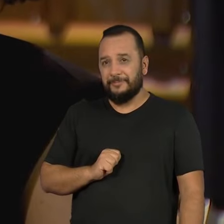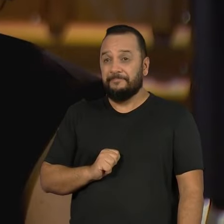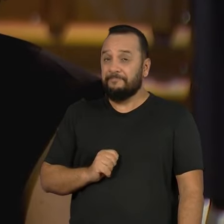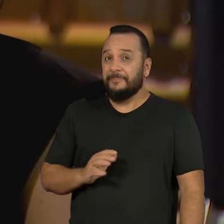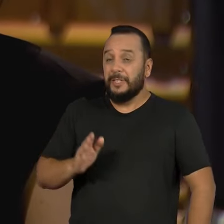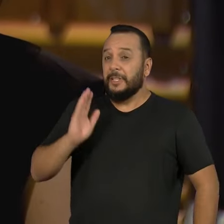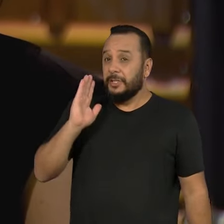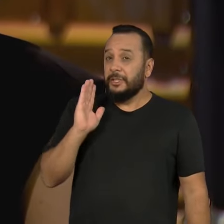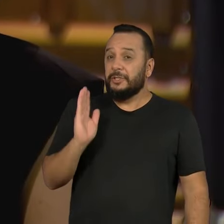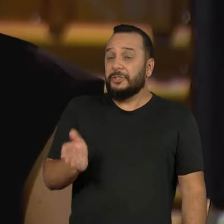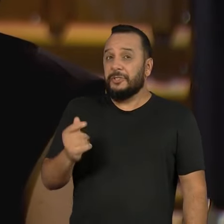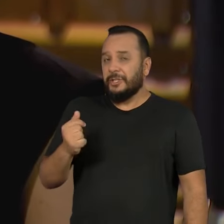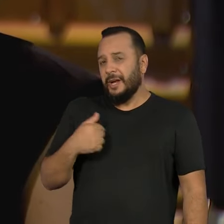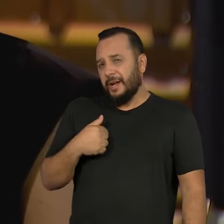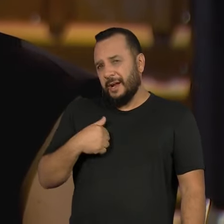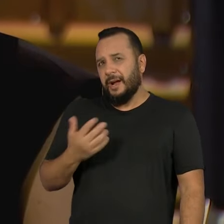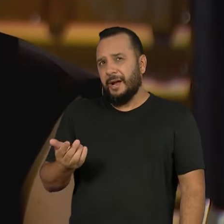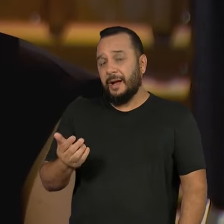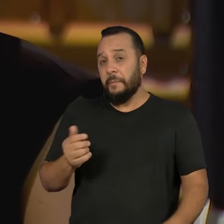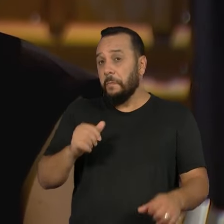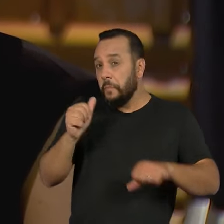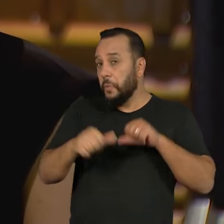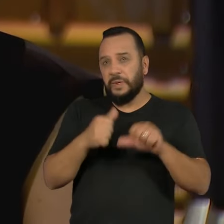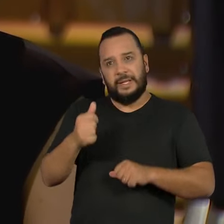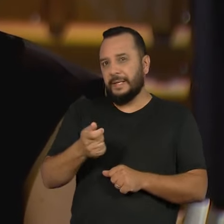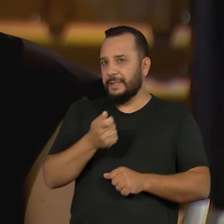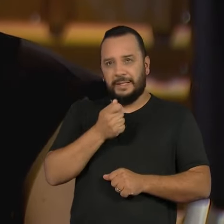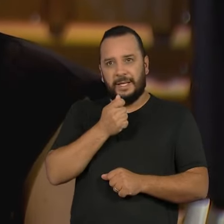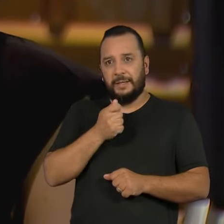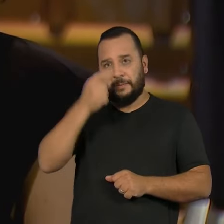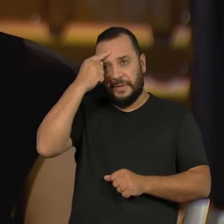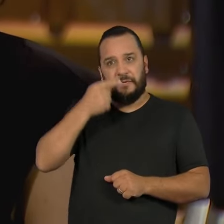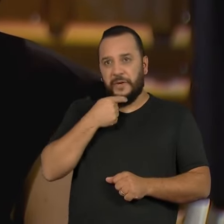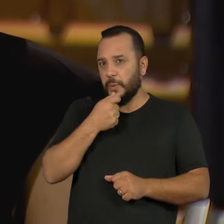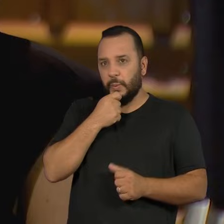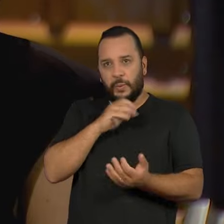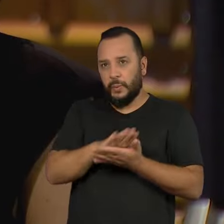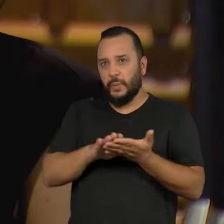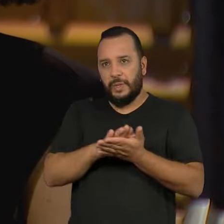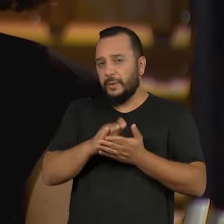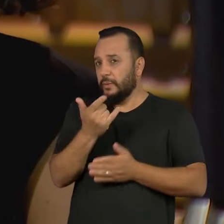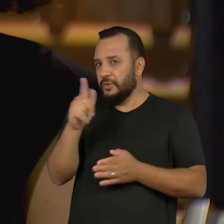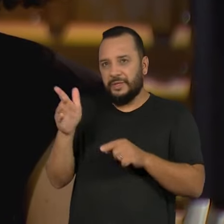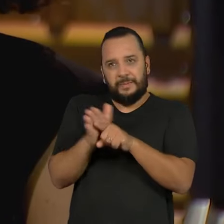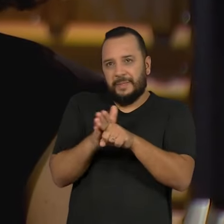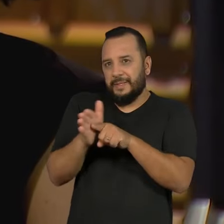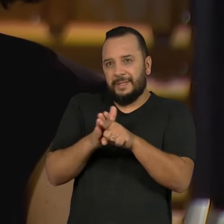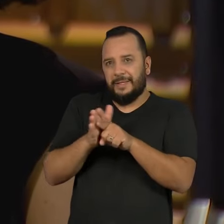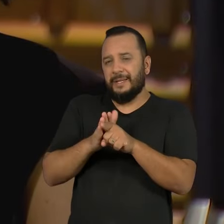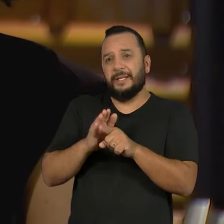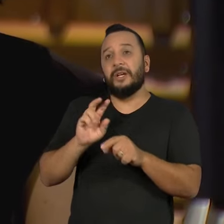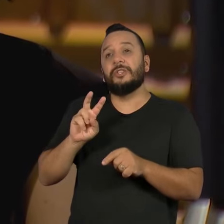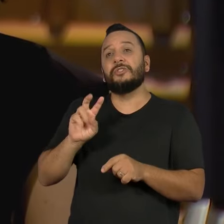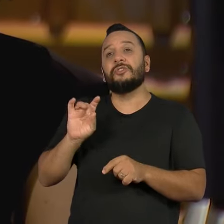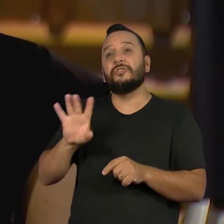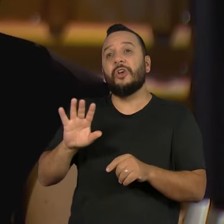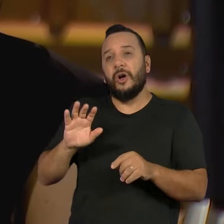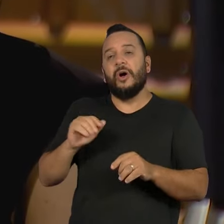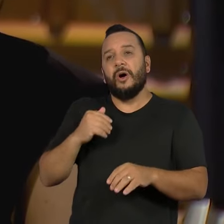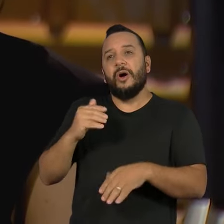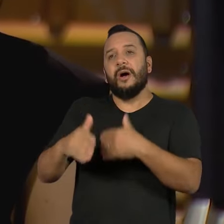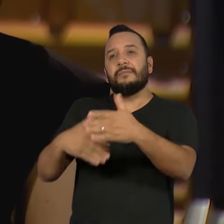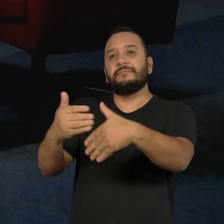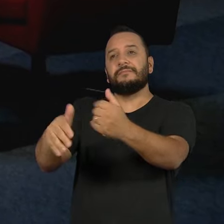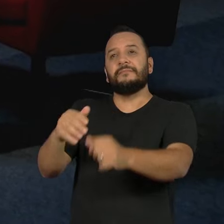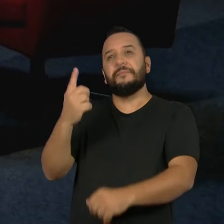tinha os os grandes números de mudança do perfil né do censo que isso a gente vai identificar mais fortemente a partir do censo